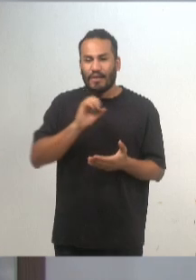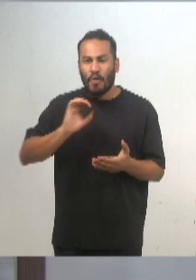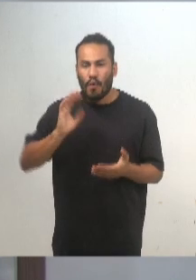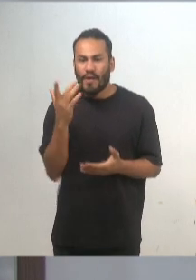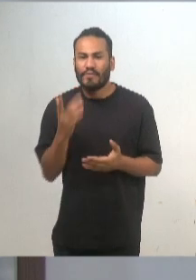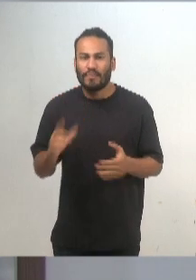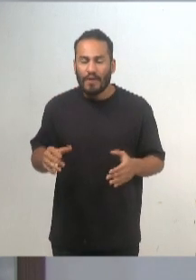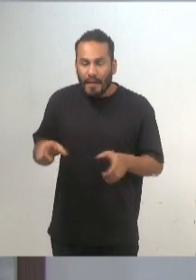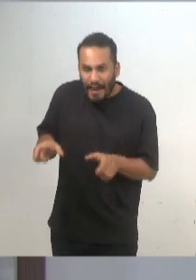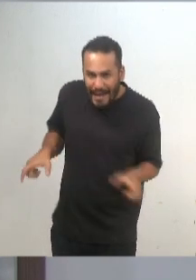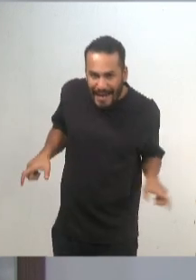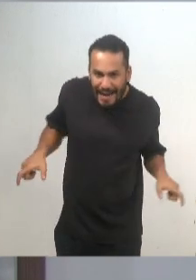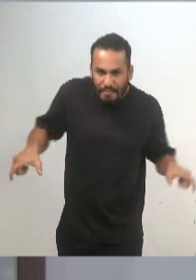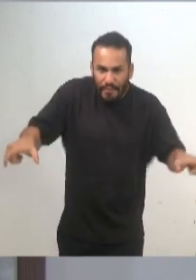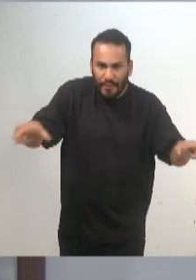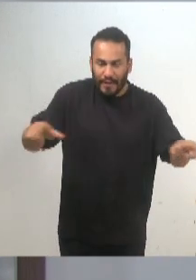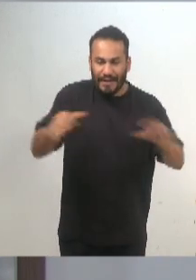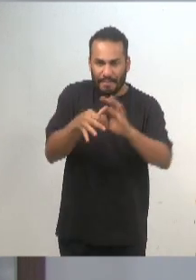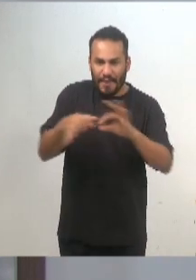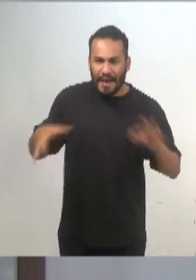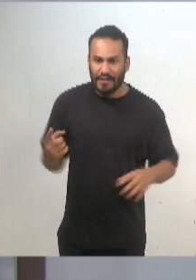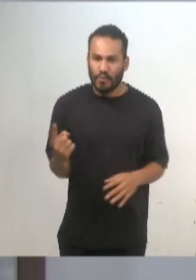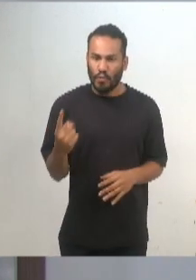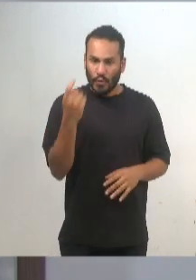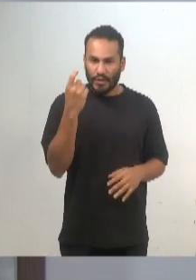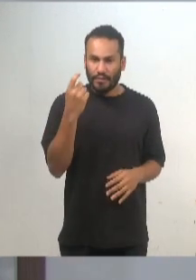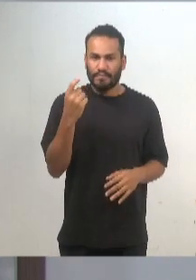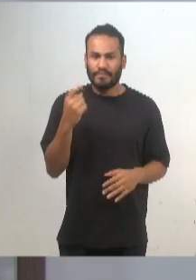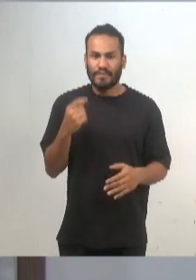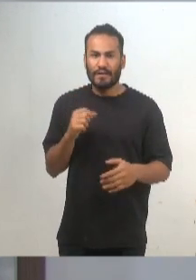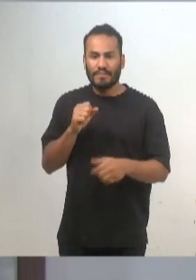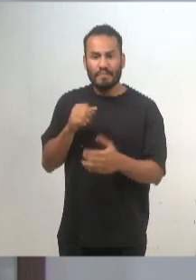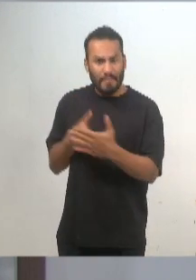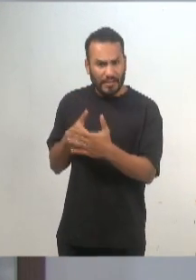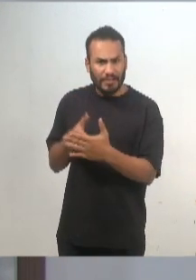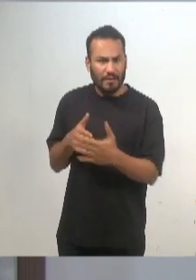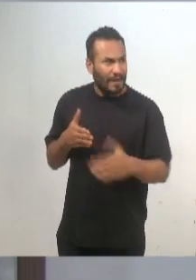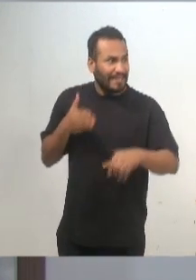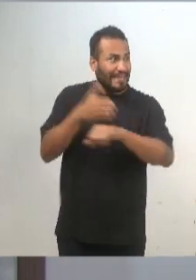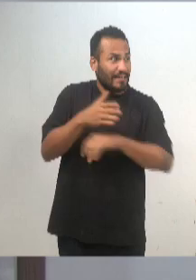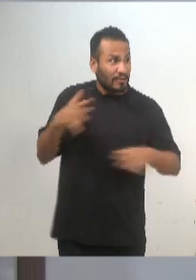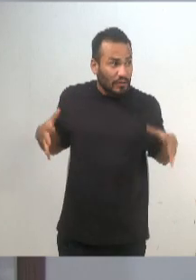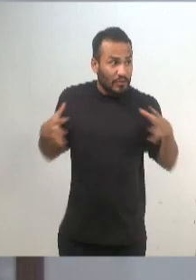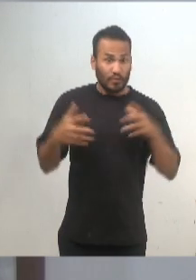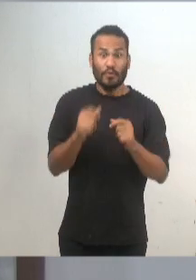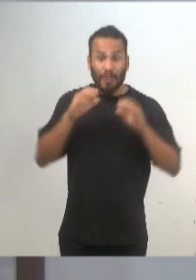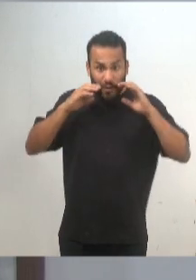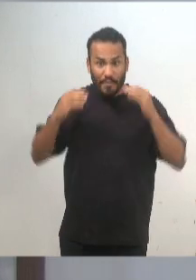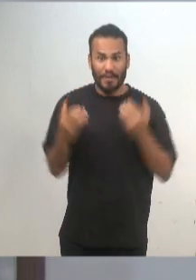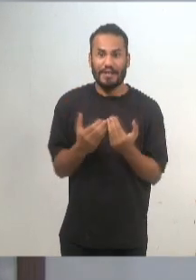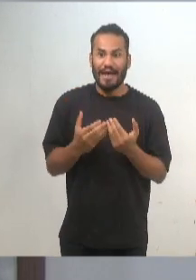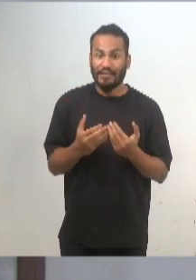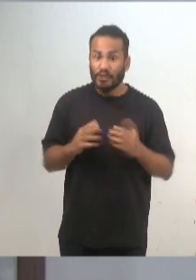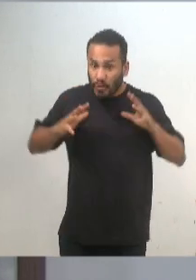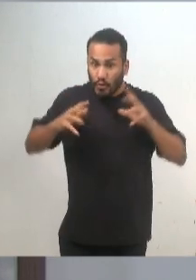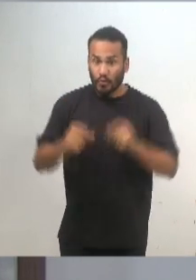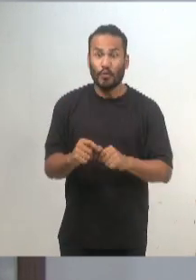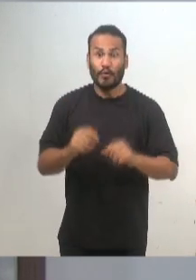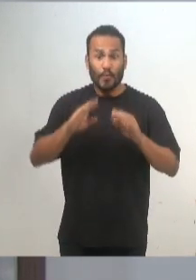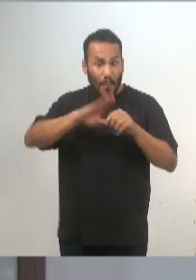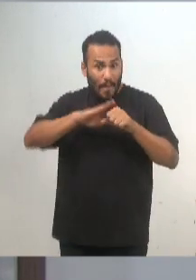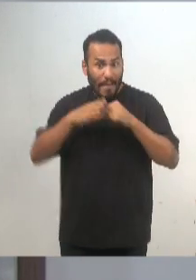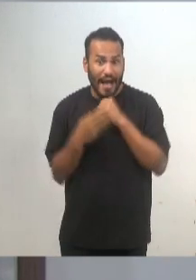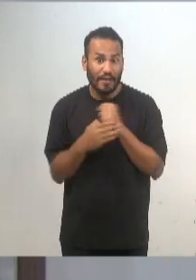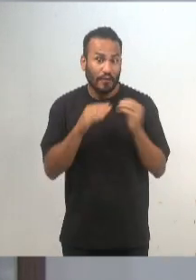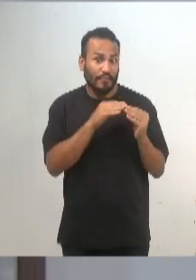estiverem com aquela marginal liberada, em mão única, impedirão o acesso de toda uma comunidade, de todo um bairro, ao